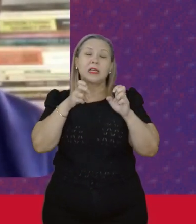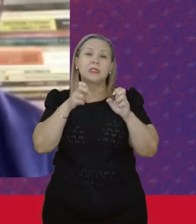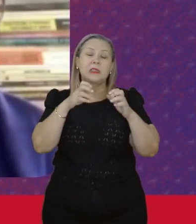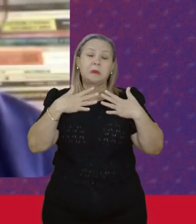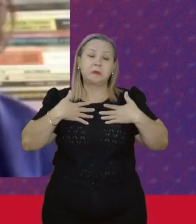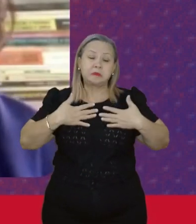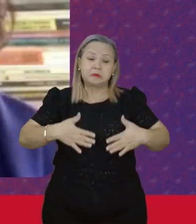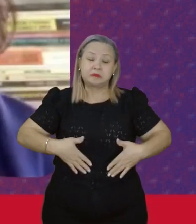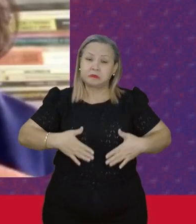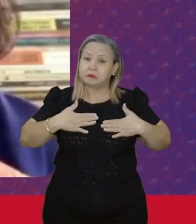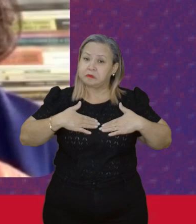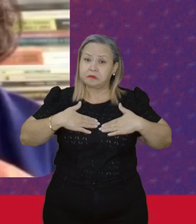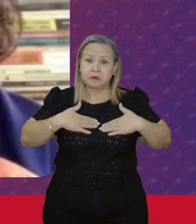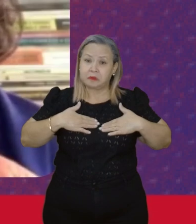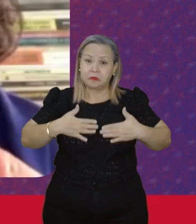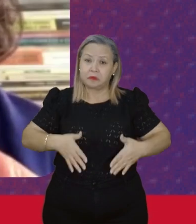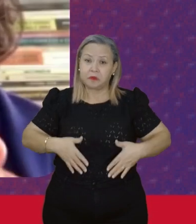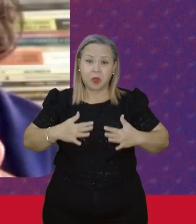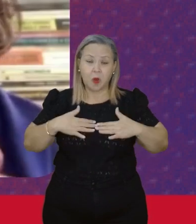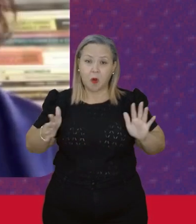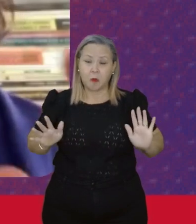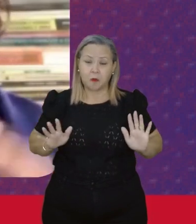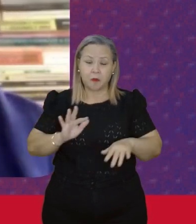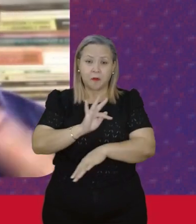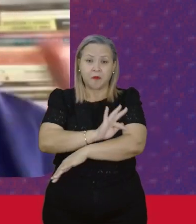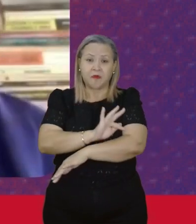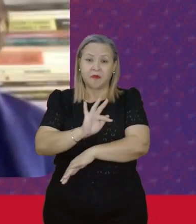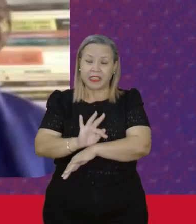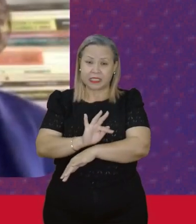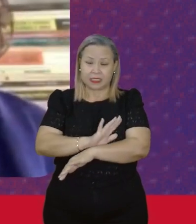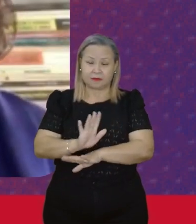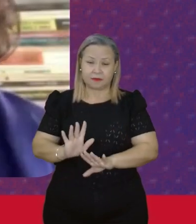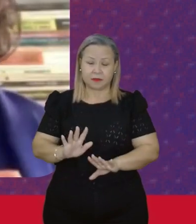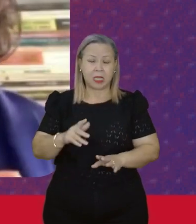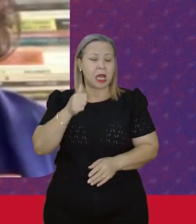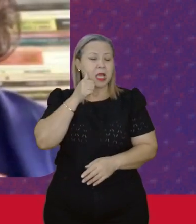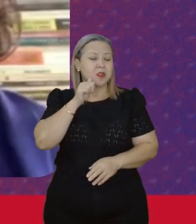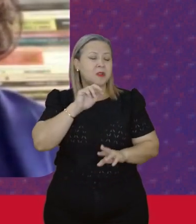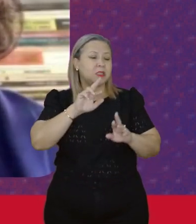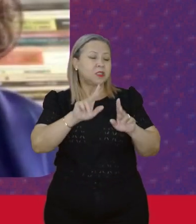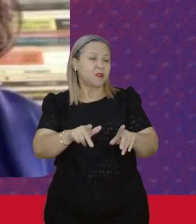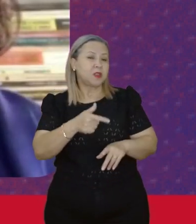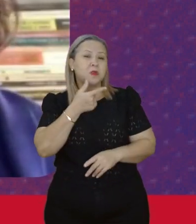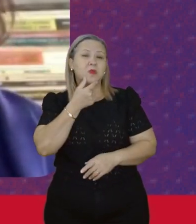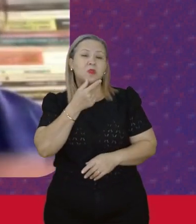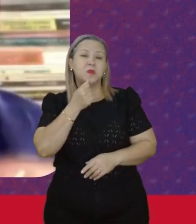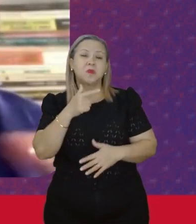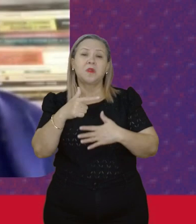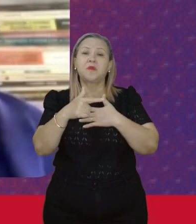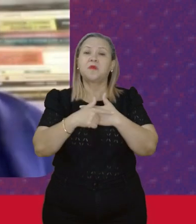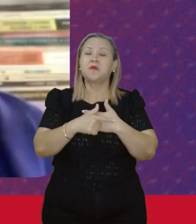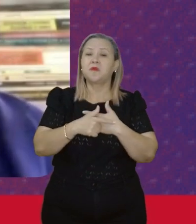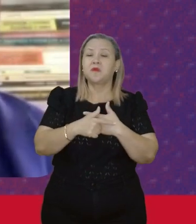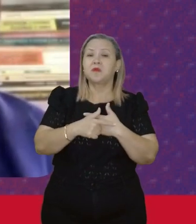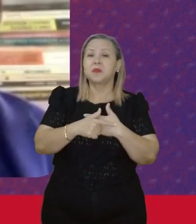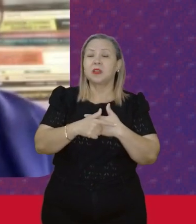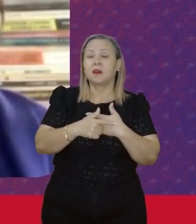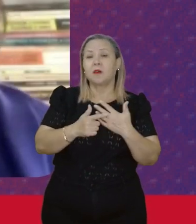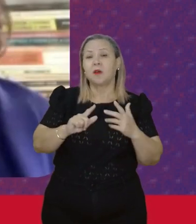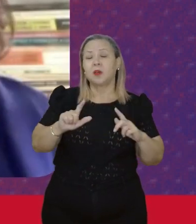biológica, ou seja, as mulheres seriam diferentes dos homens em função do sexo de cada um.